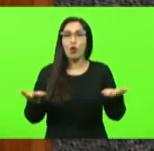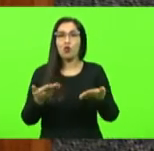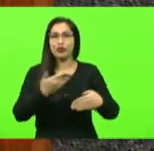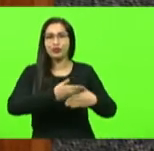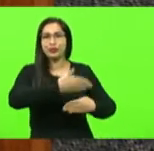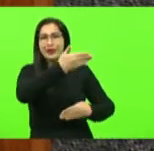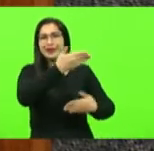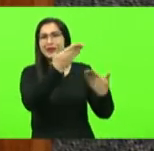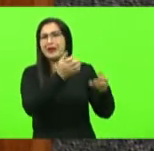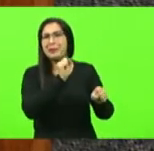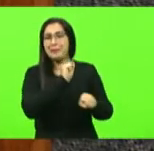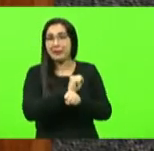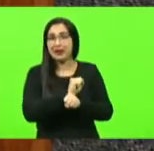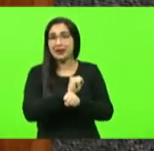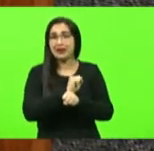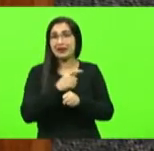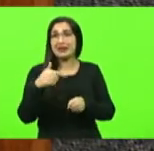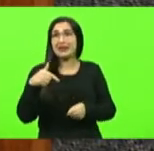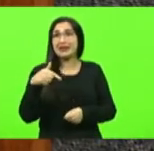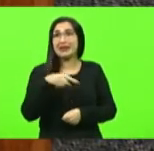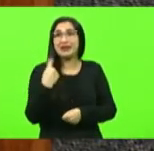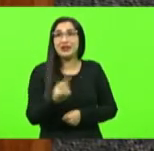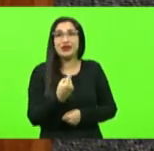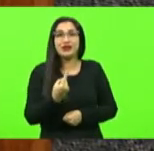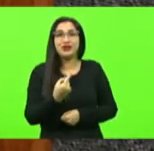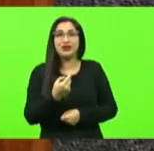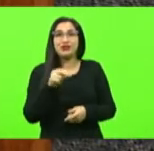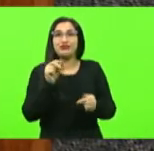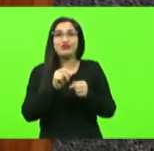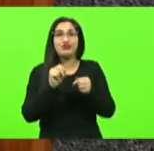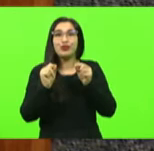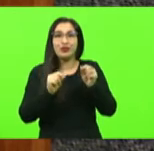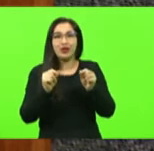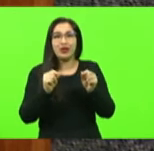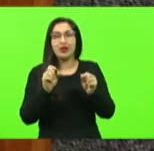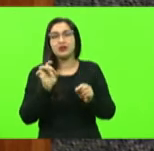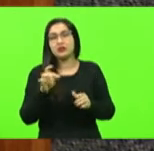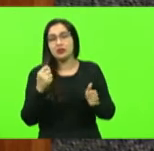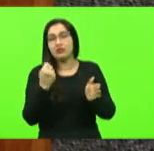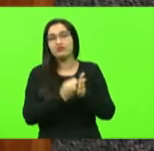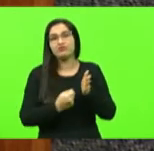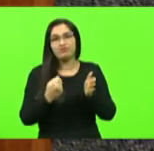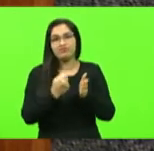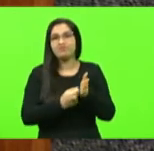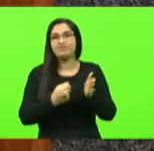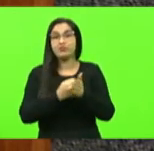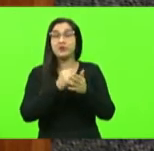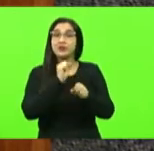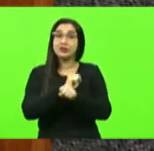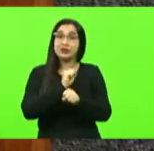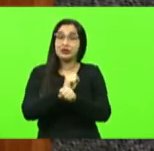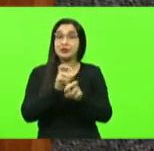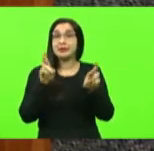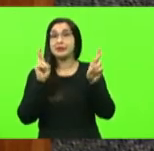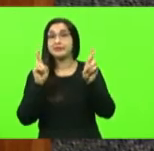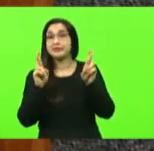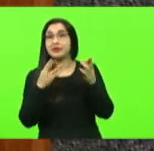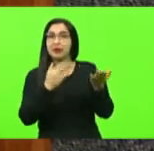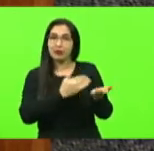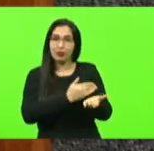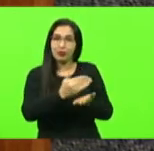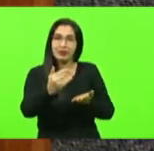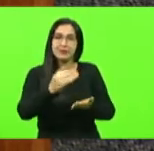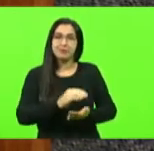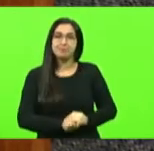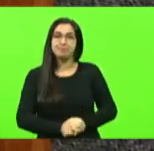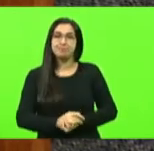e a gente sem ter o que fazer, apenas lutar, lutar e esperar que um dia eles dessem início. Graças a